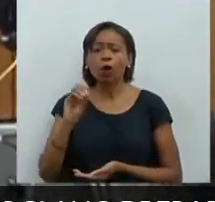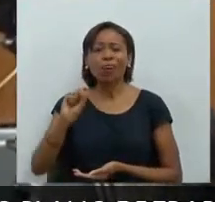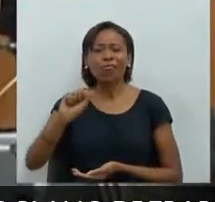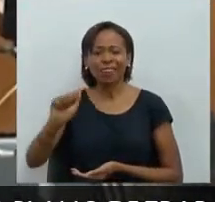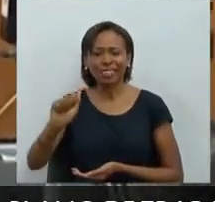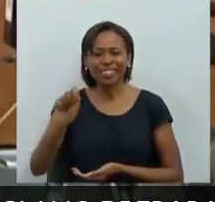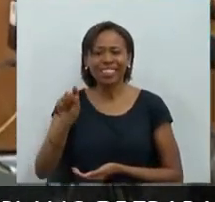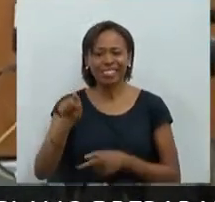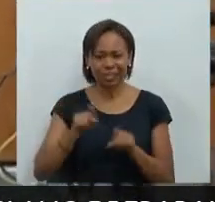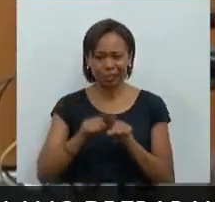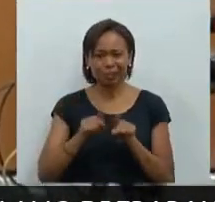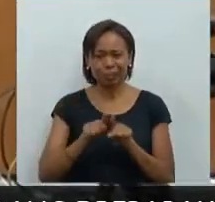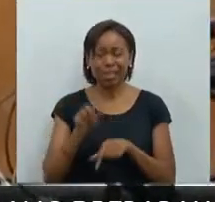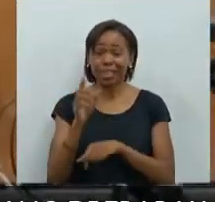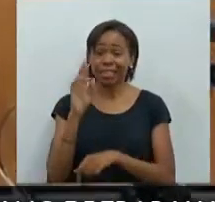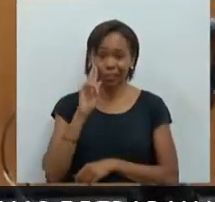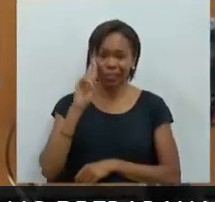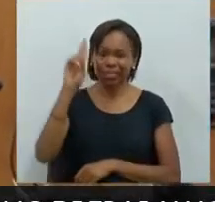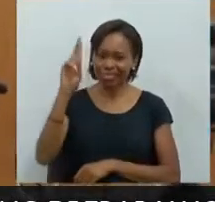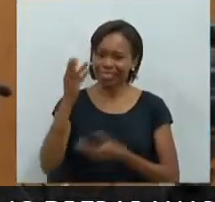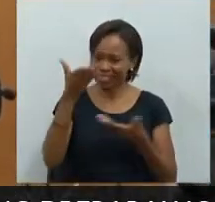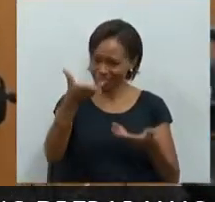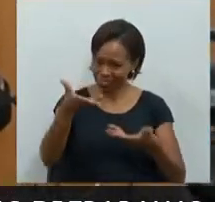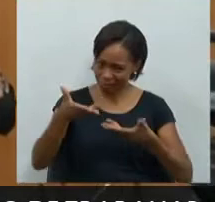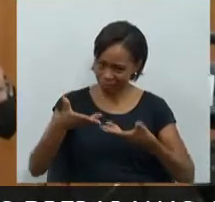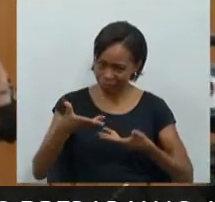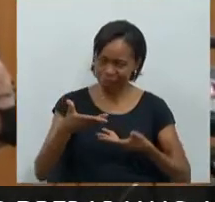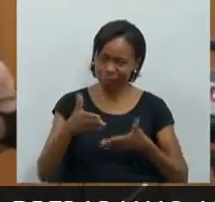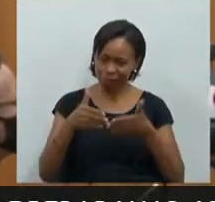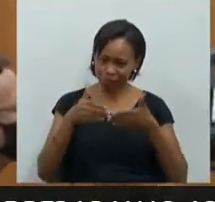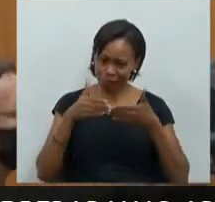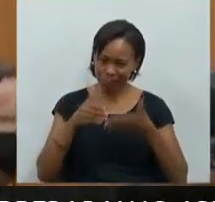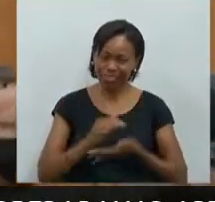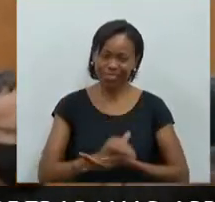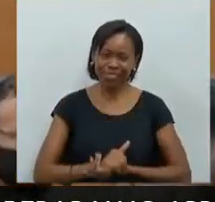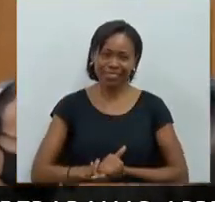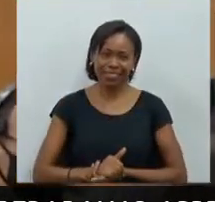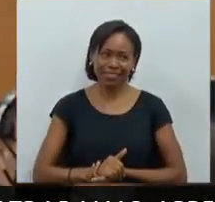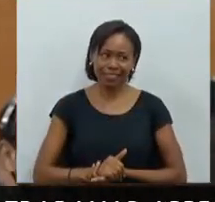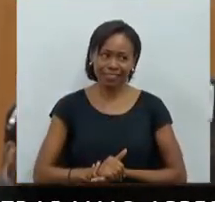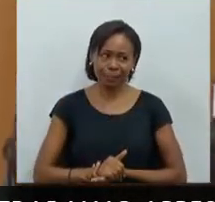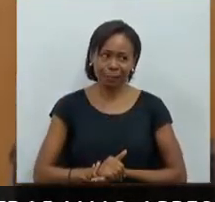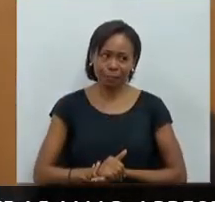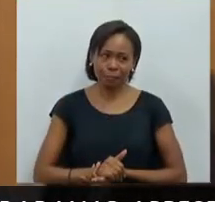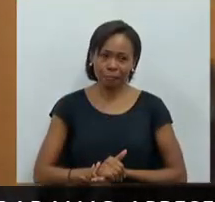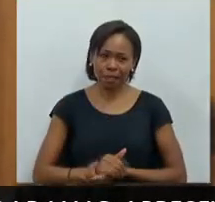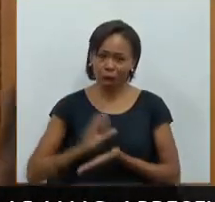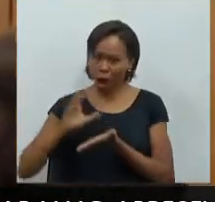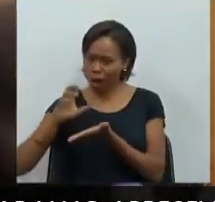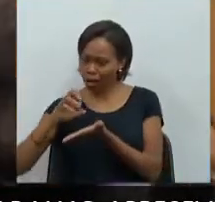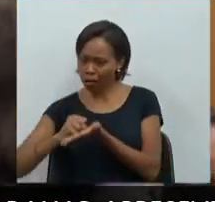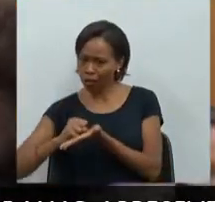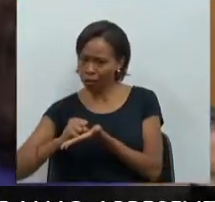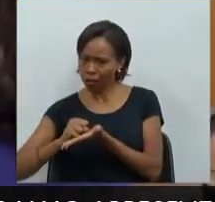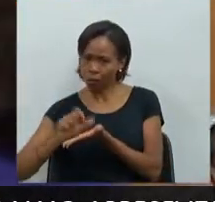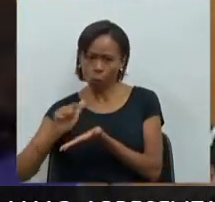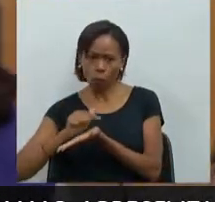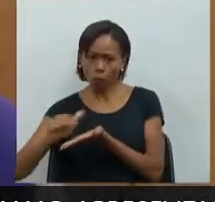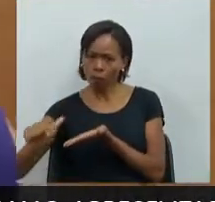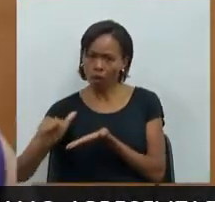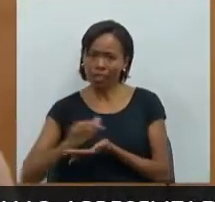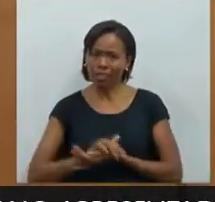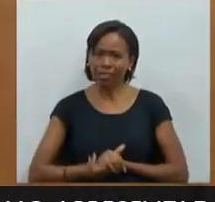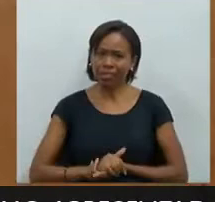também, né? Nossa diretora, por gentileza, Rosa. Não estava inscrito aqui para mim, quase que eu esqueço de você,